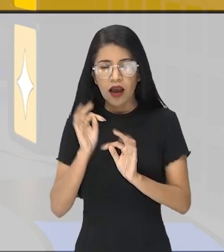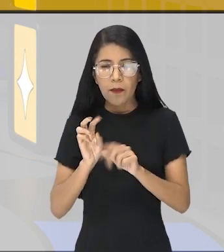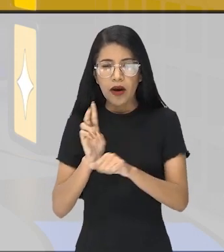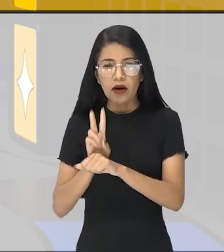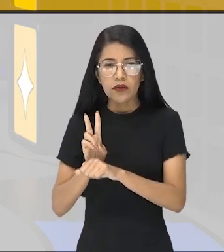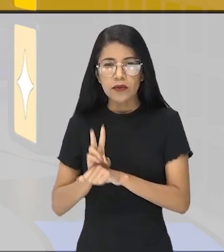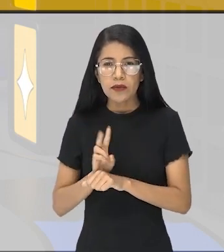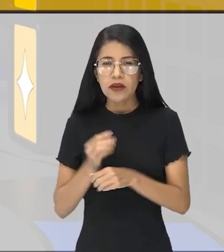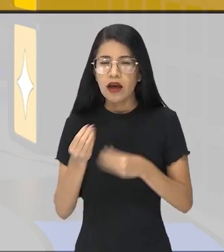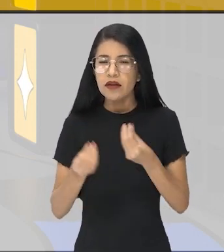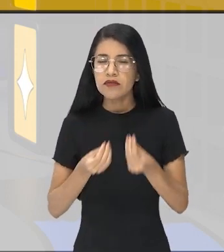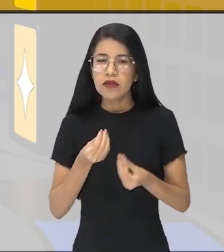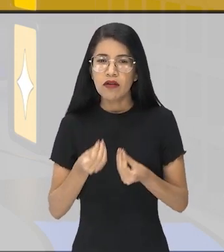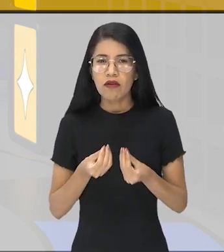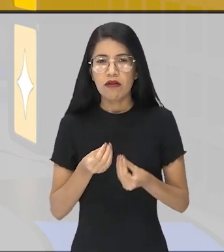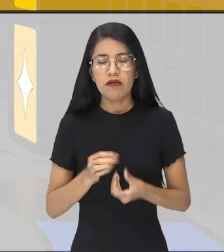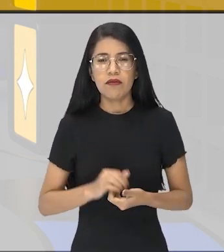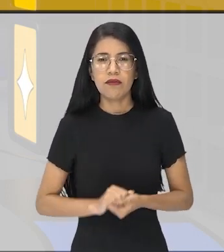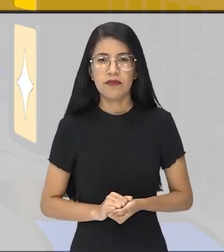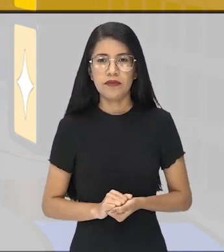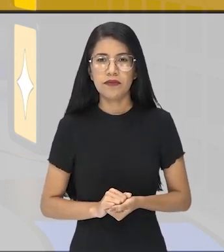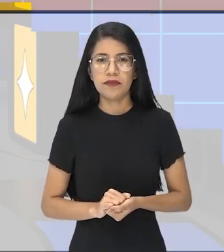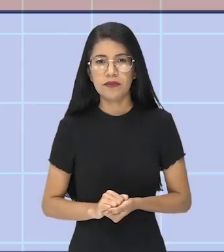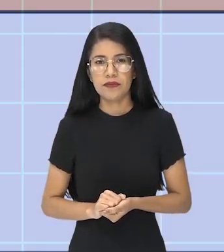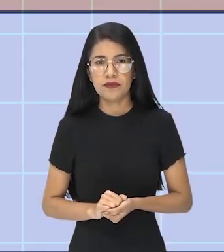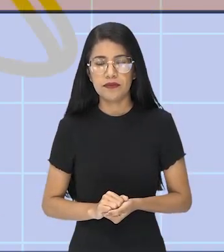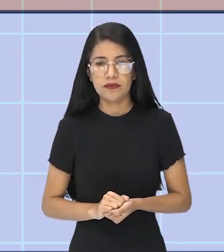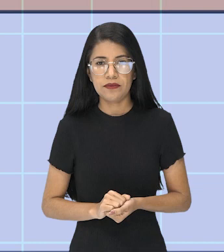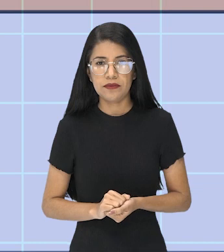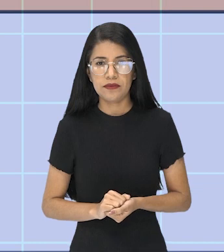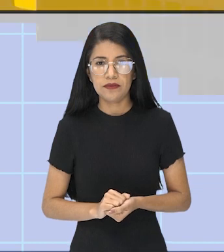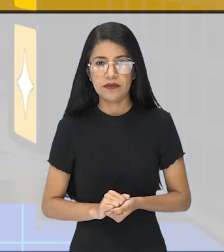possível tratar essa doença?